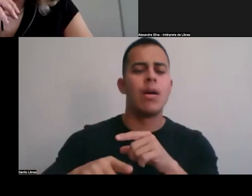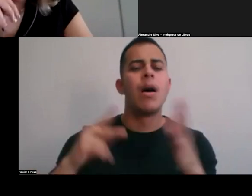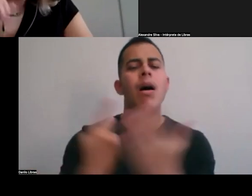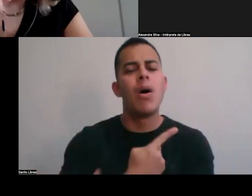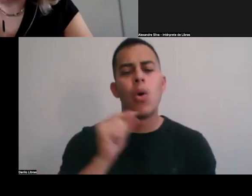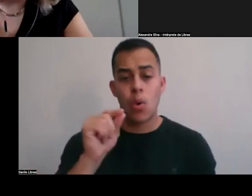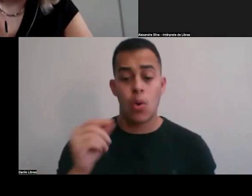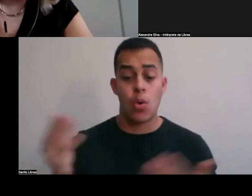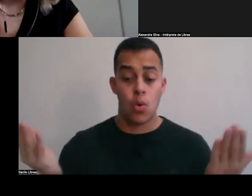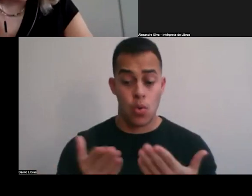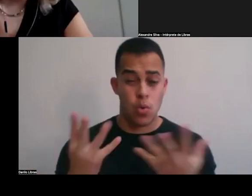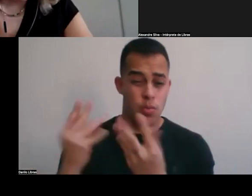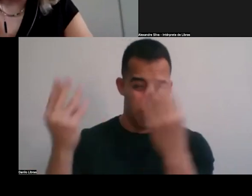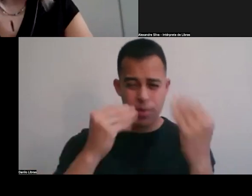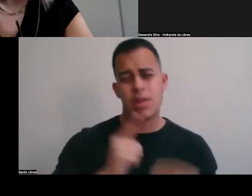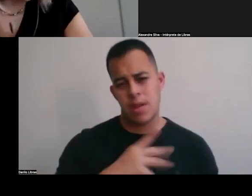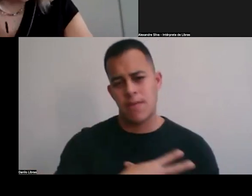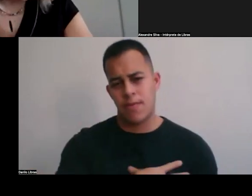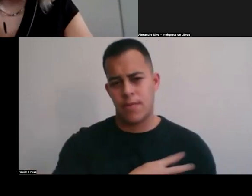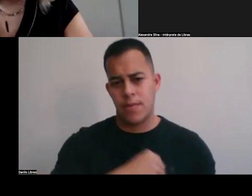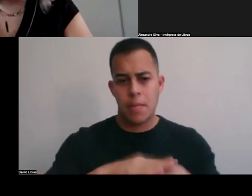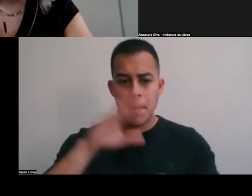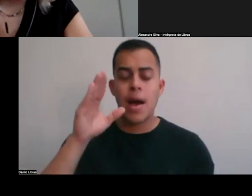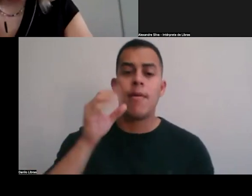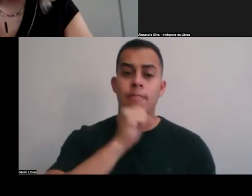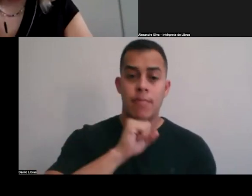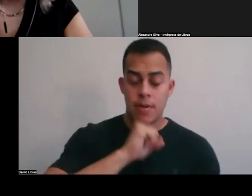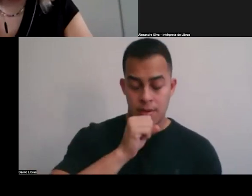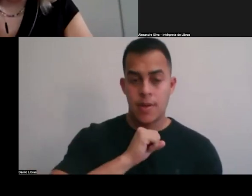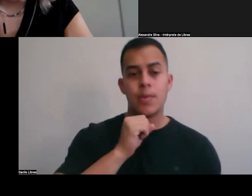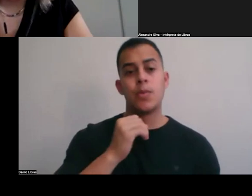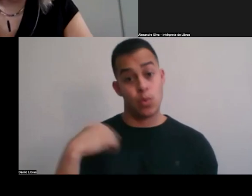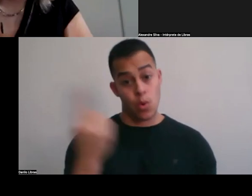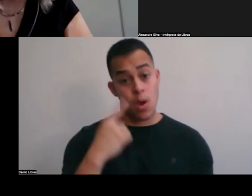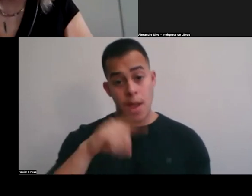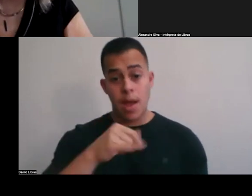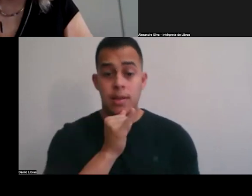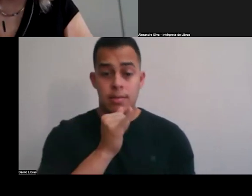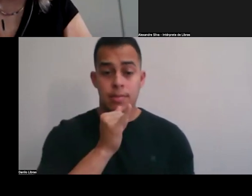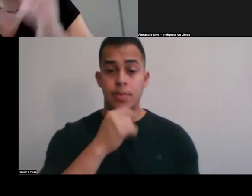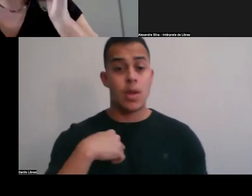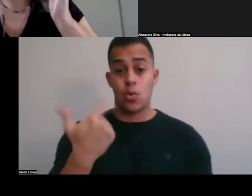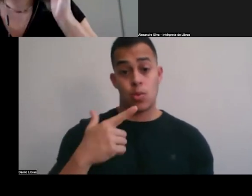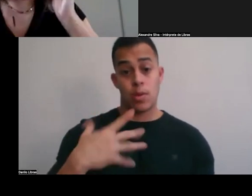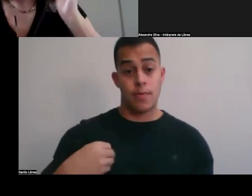em dia, cada vez a gente tem filhos mais velhos, né? Nós somos exemplos disso, né? Eu não tenho filhos até